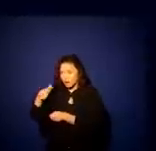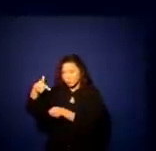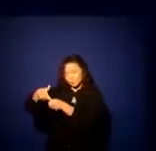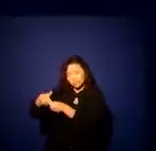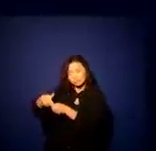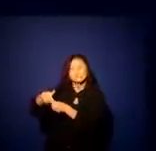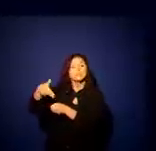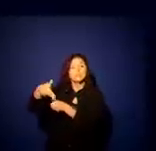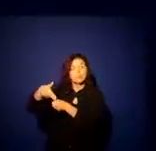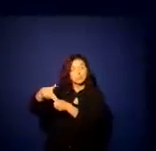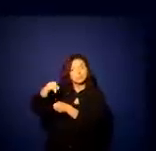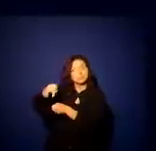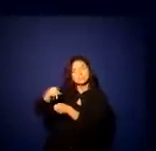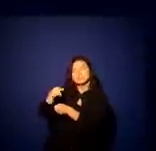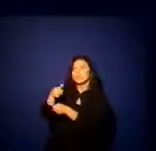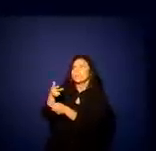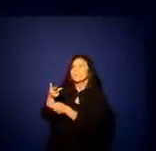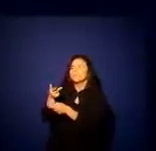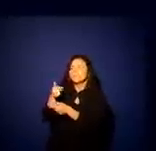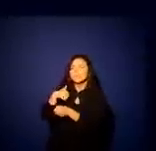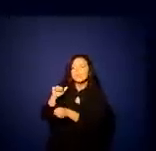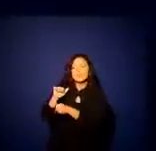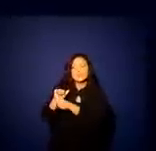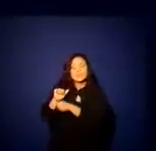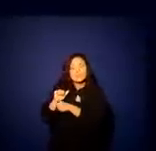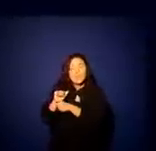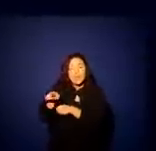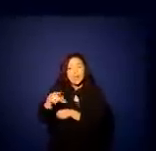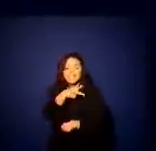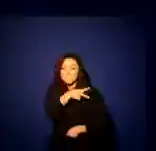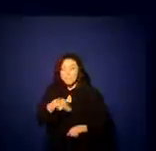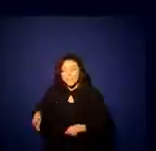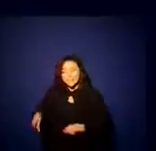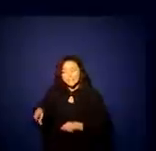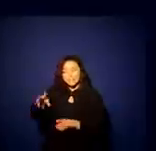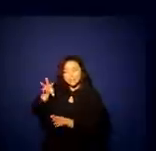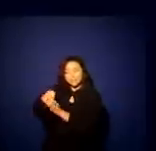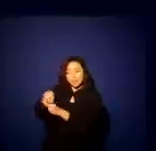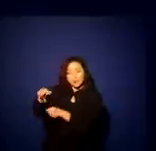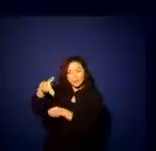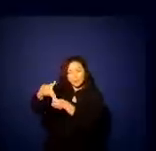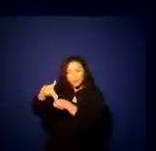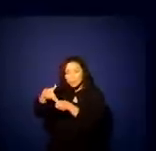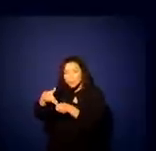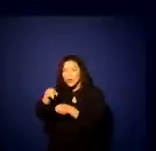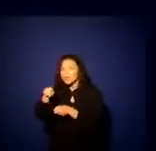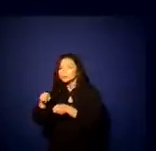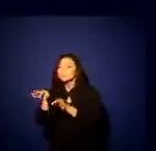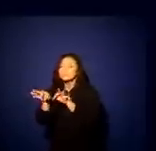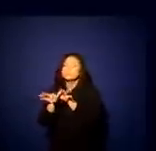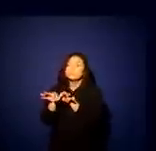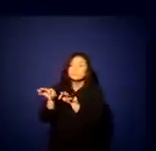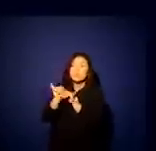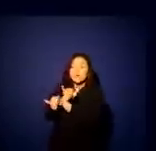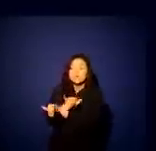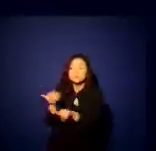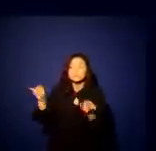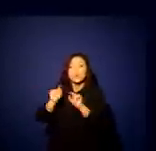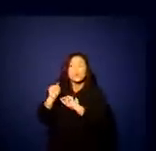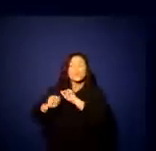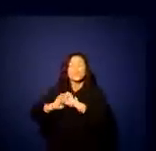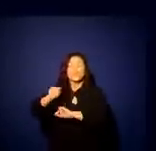definições do novo presidente da empresa ele a gente comborg técnico também mas aqui